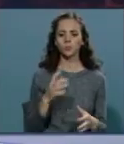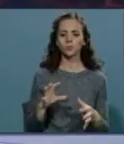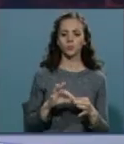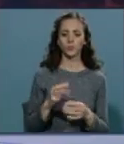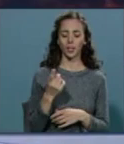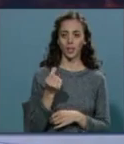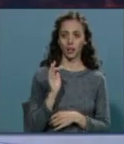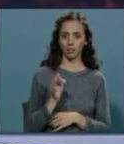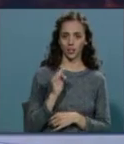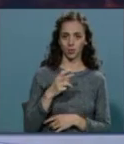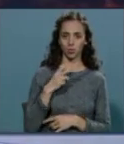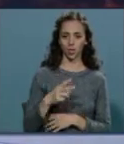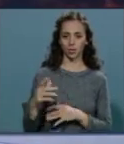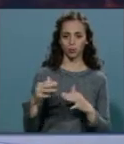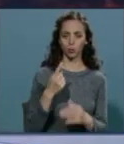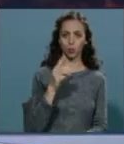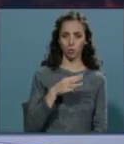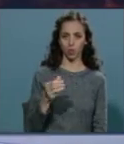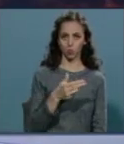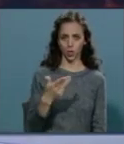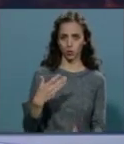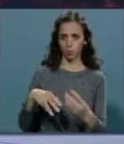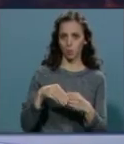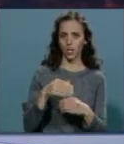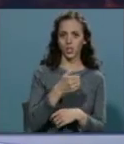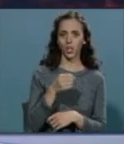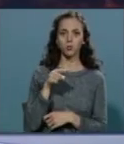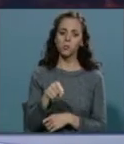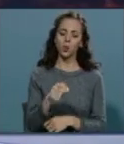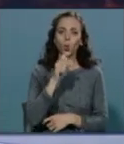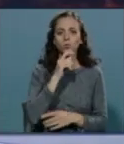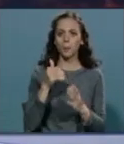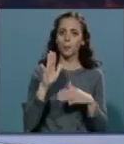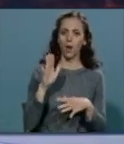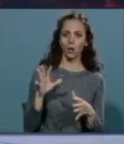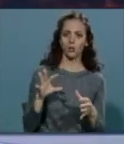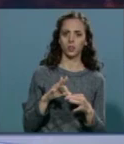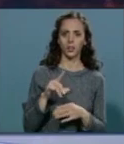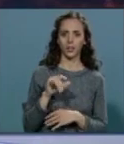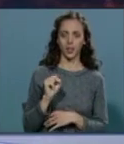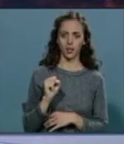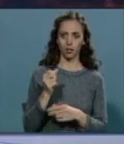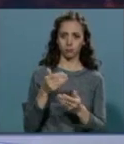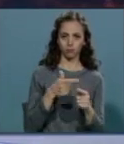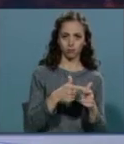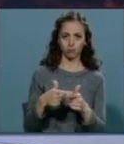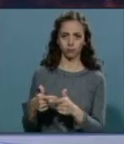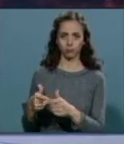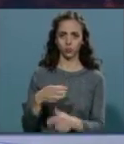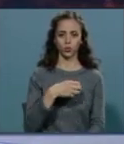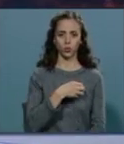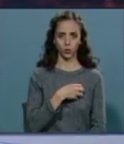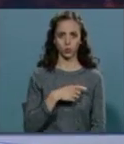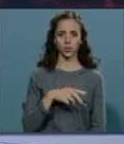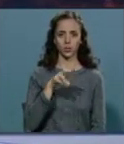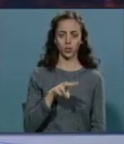a este o dinheiro da federação portuguesa de futebol 1 milhão de erros mais se calhar 500 mil eventualmente mais da liga que vão ser distribuídos pelos clubes da